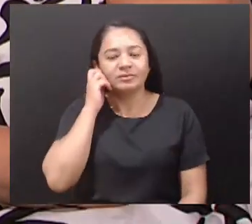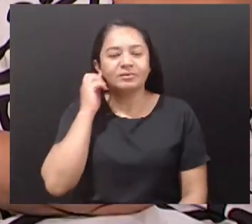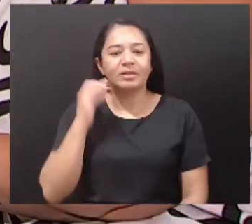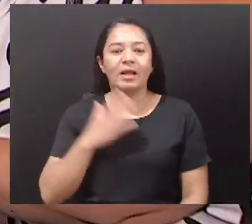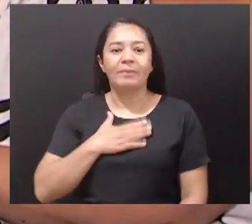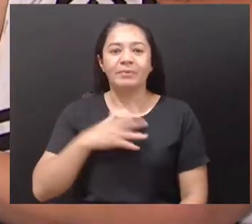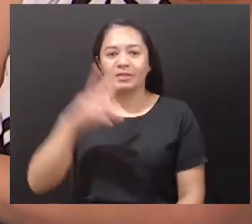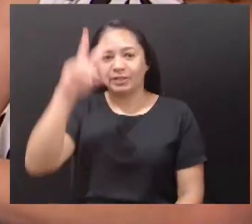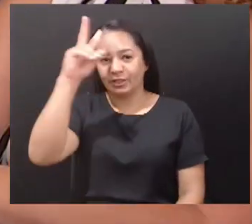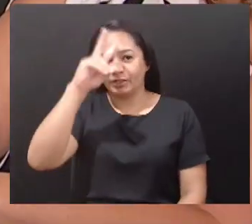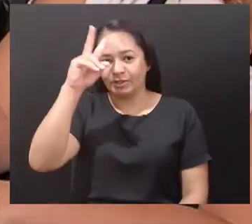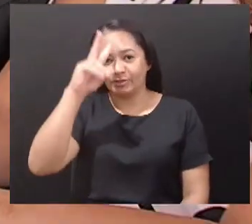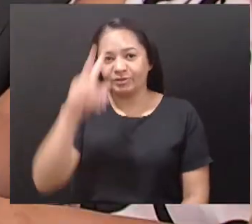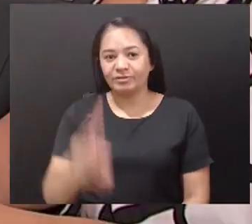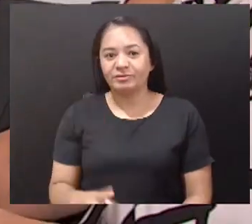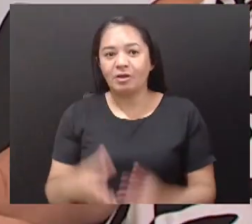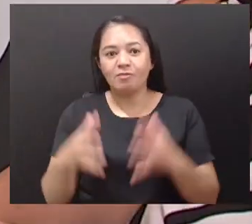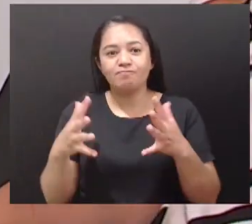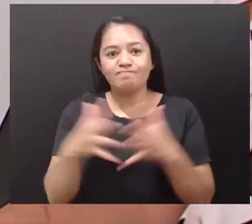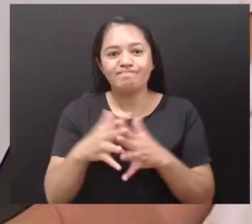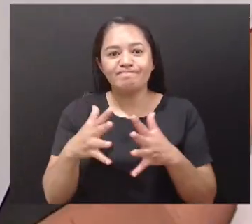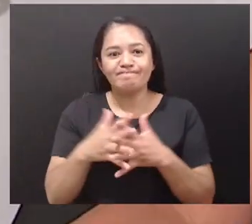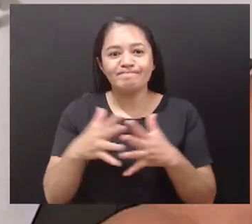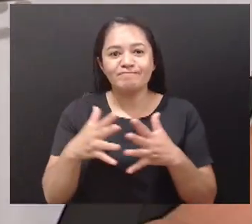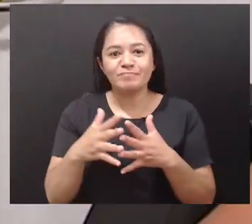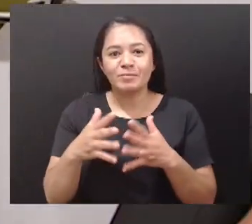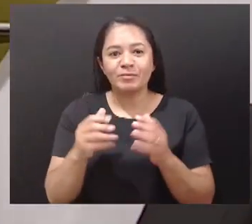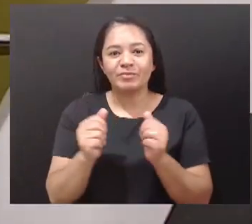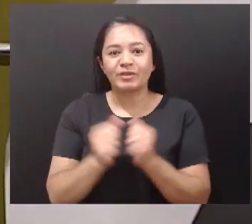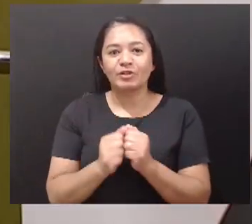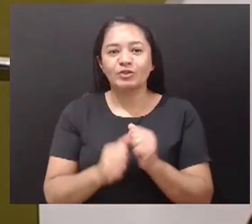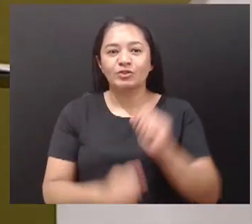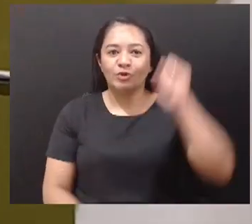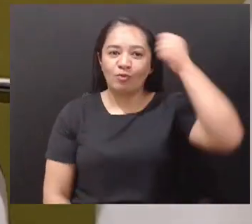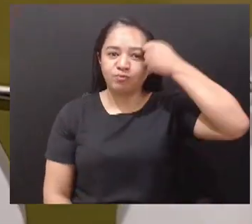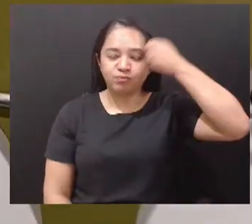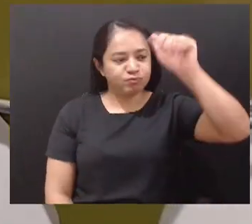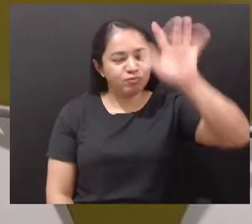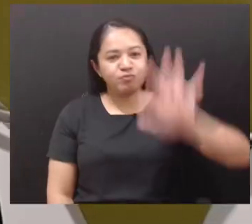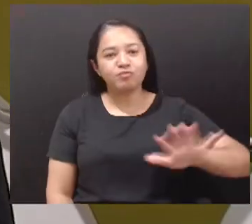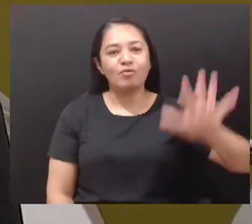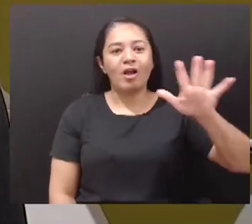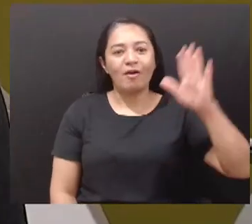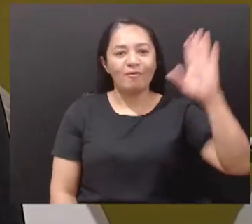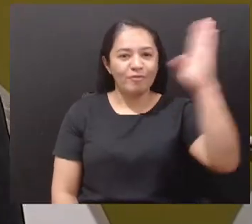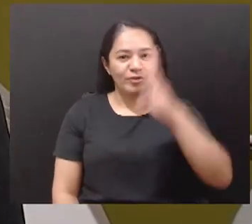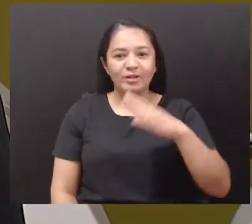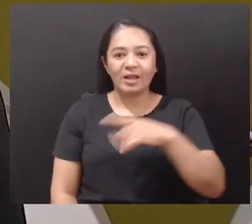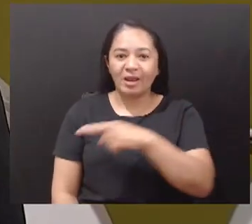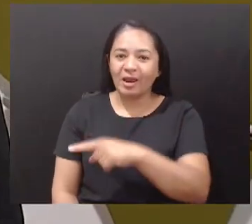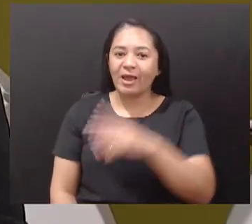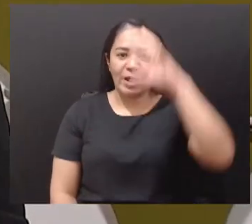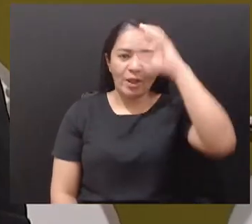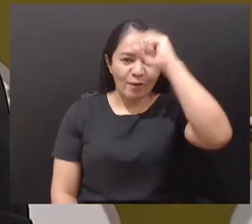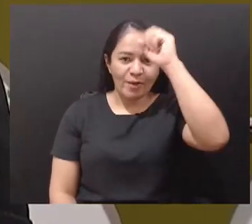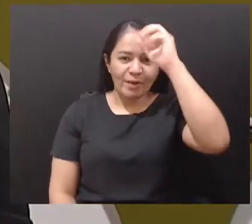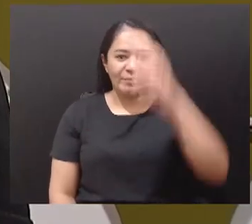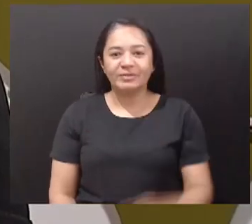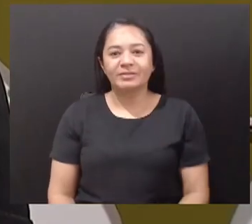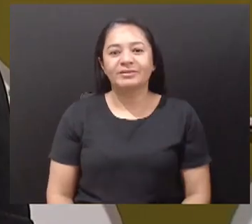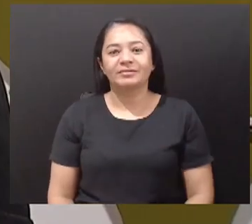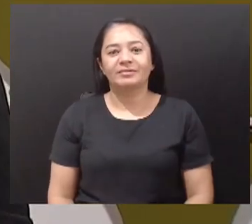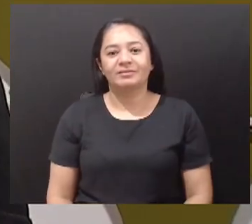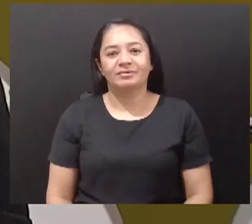se funde ali com a Afro Brasil, né? Eu comecei ali, foi ali que eu aprendi a dar as primeiras